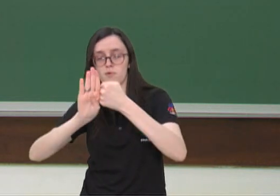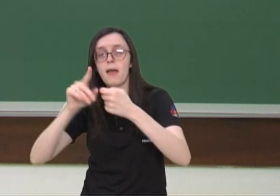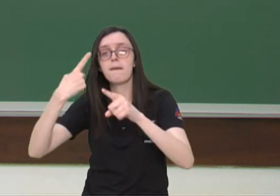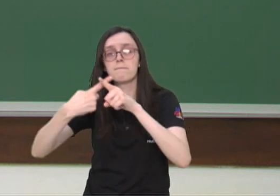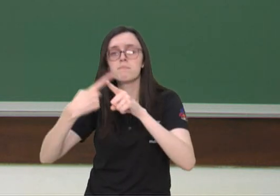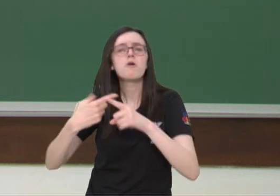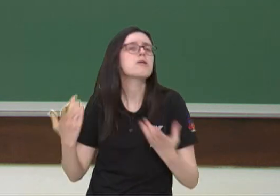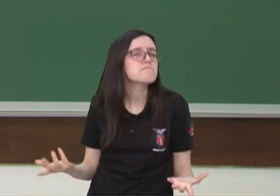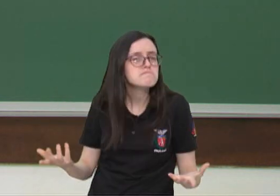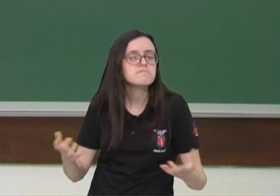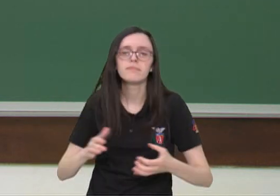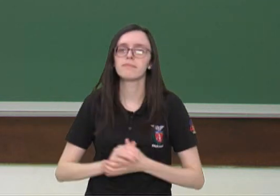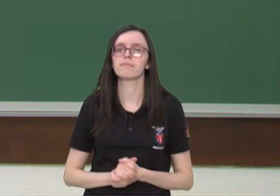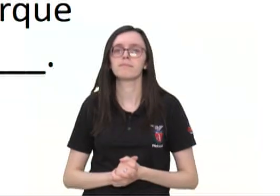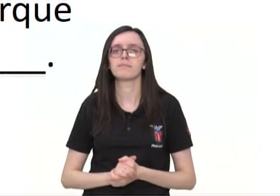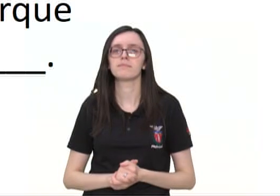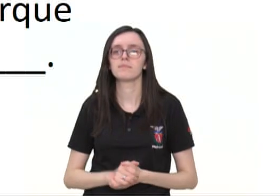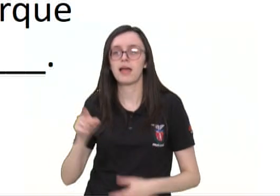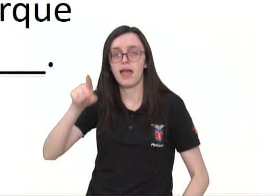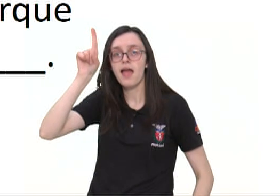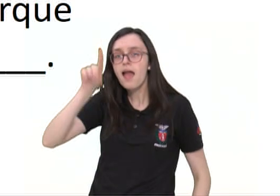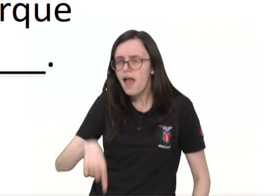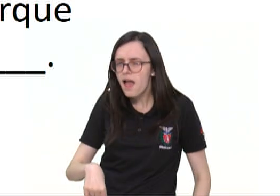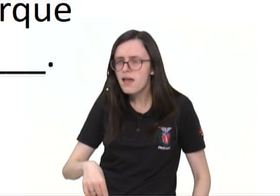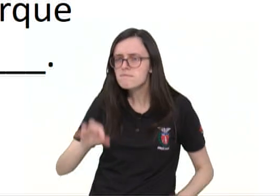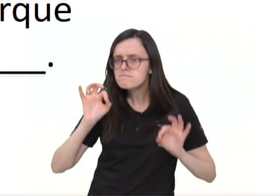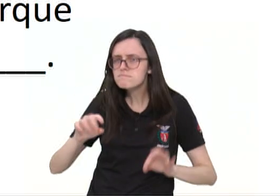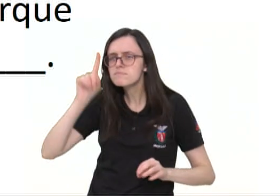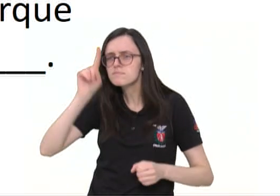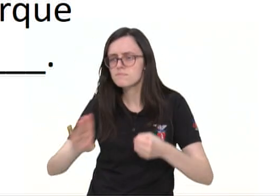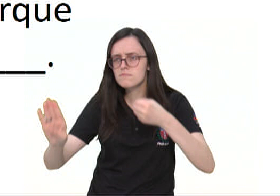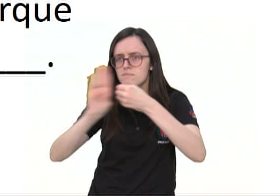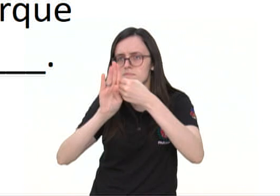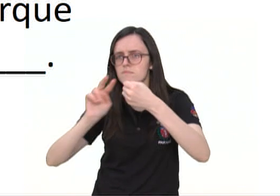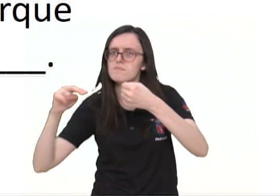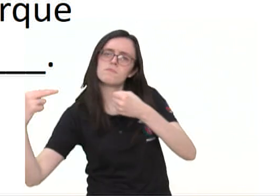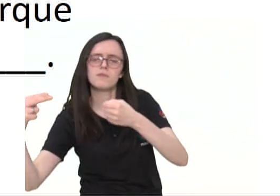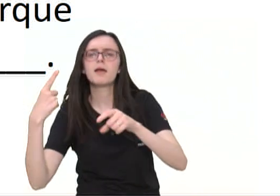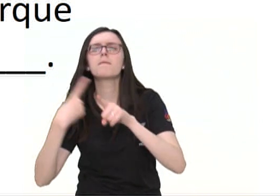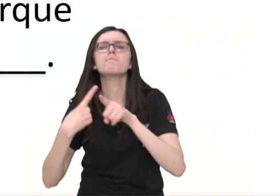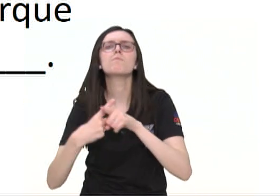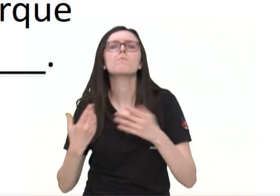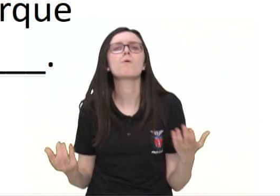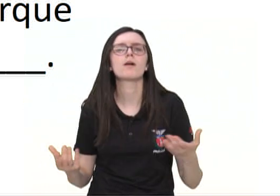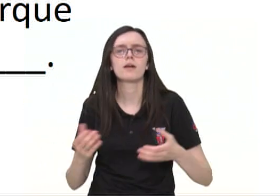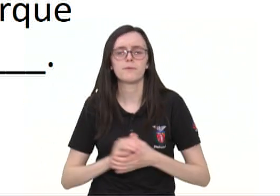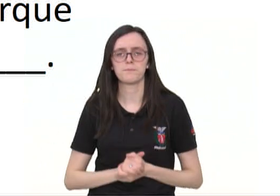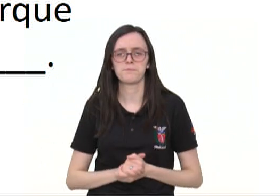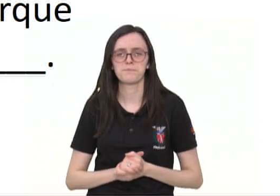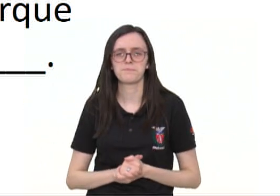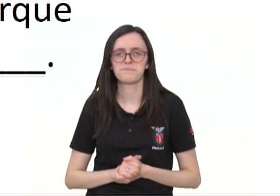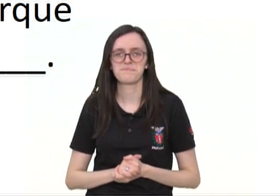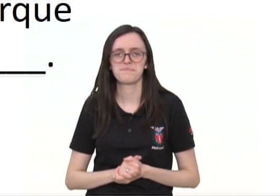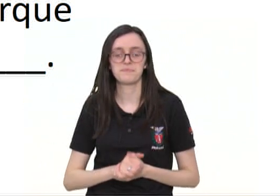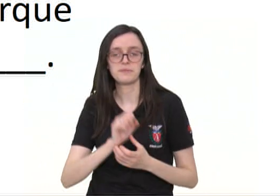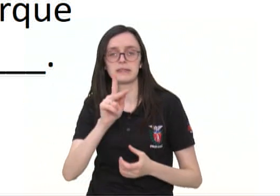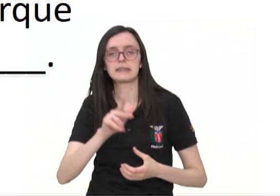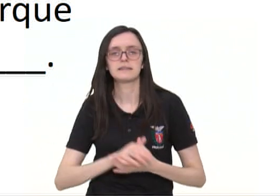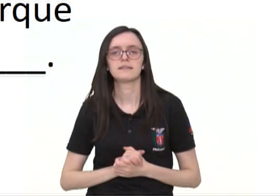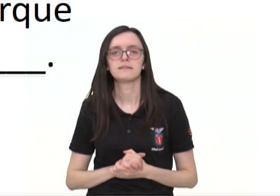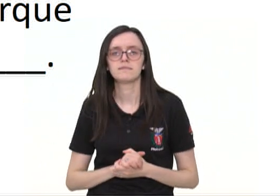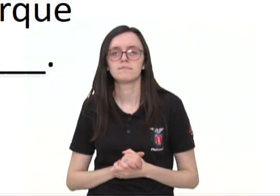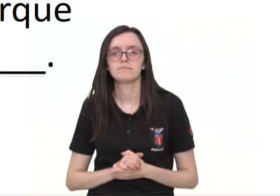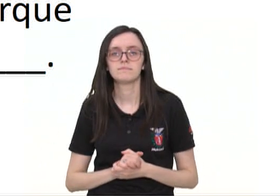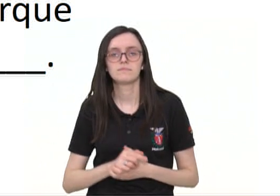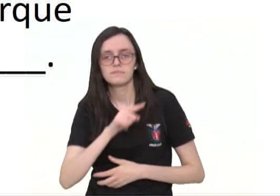quê mesmo? Ela é subordinada substantiva subjetiva por quê mesmo? Ok? Então, isso tudo que